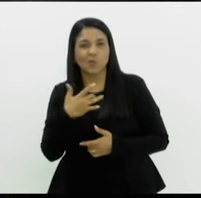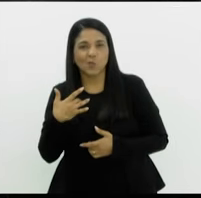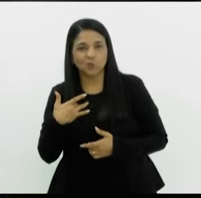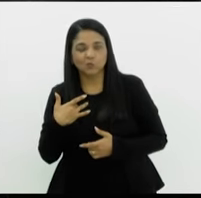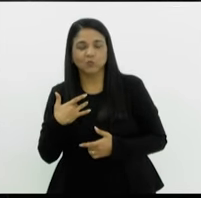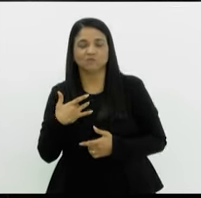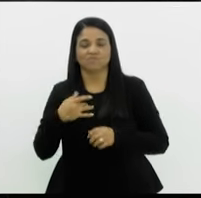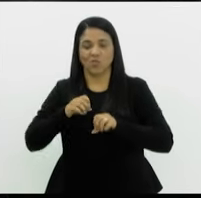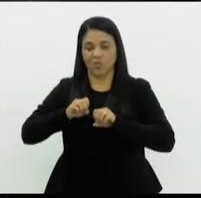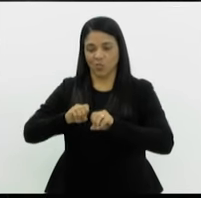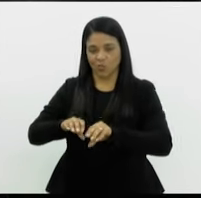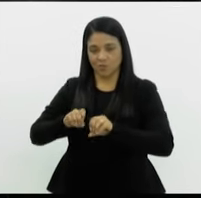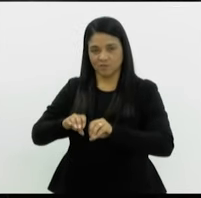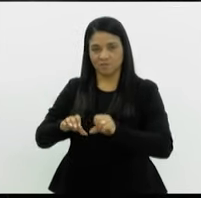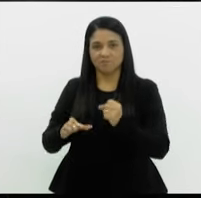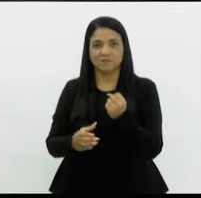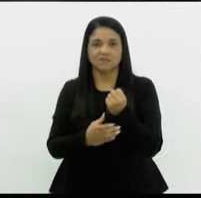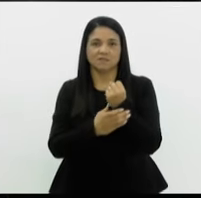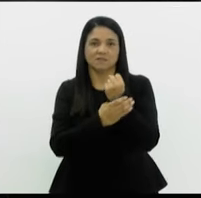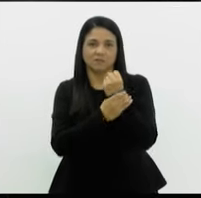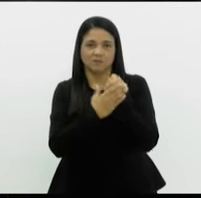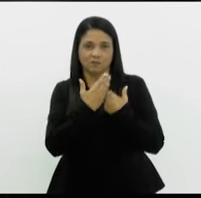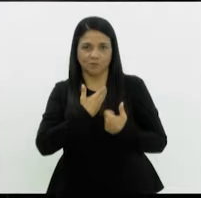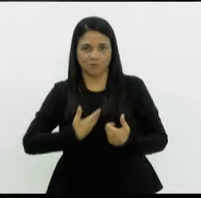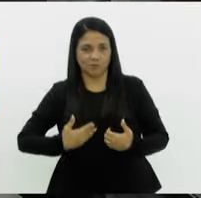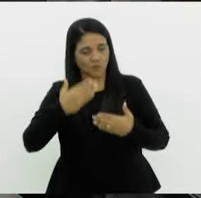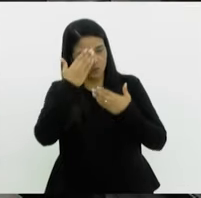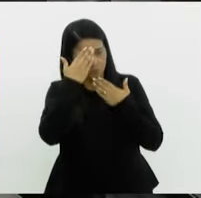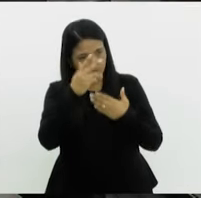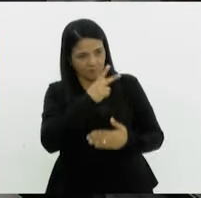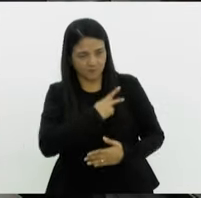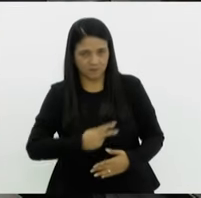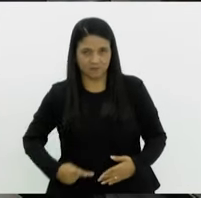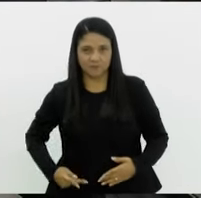educação e segurança pública. Muito obrigado, senhor presidente.